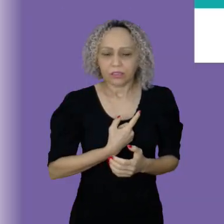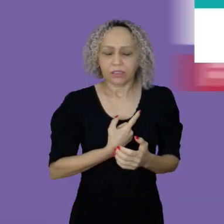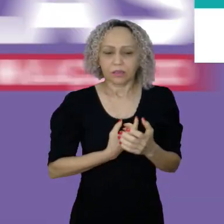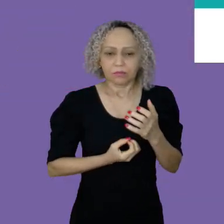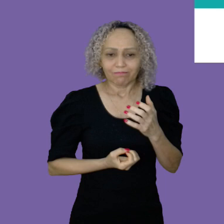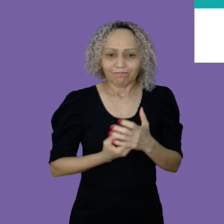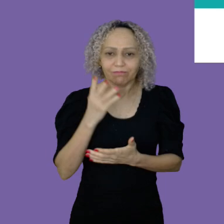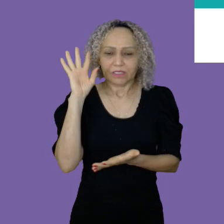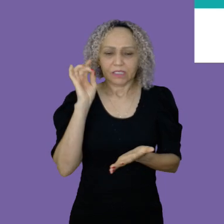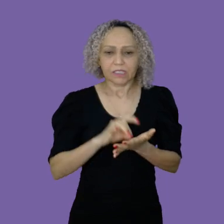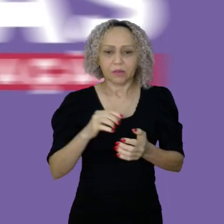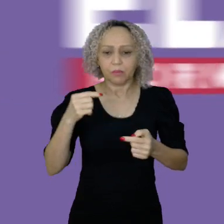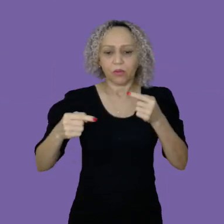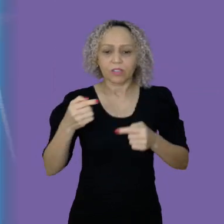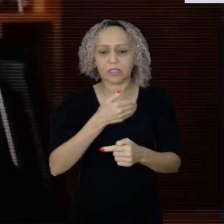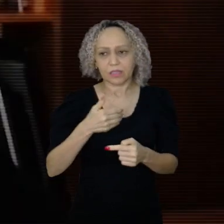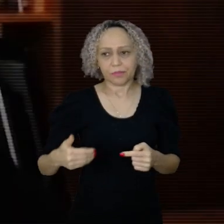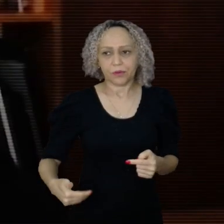públicas.